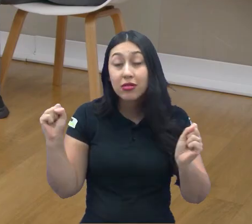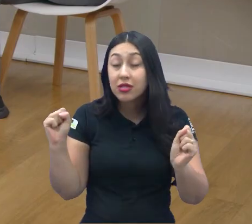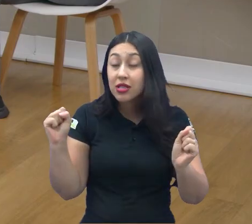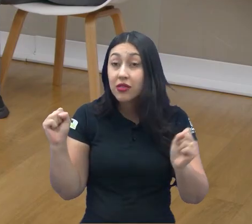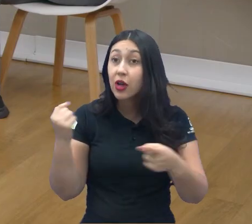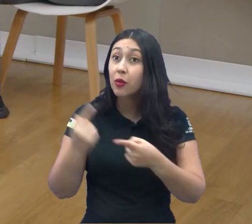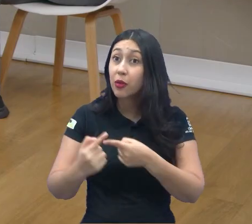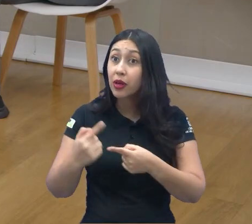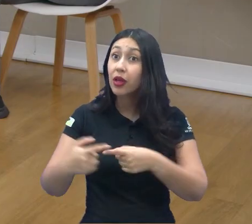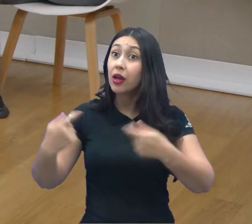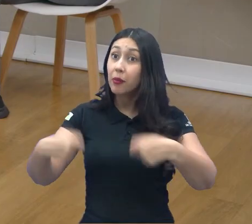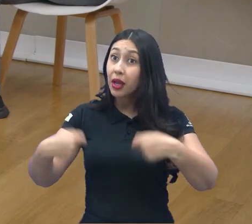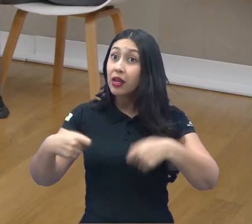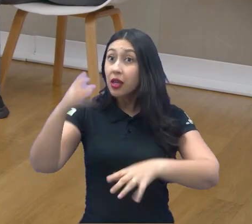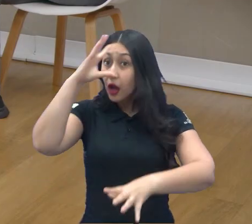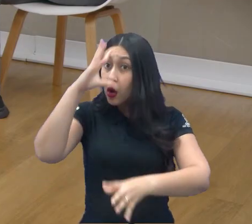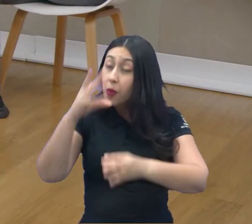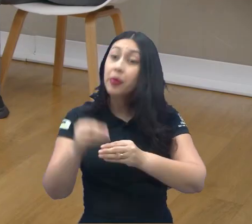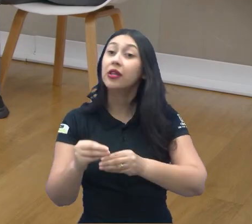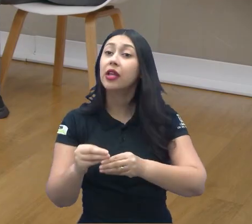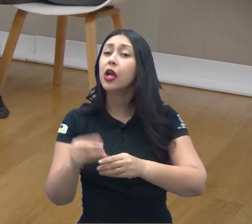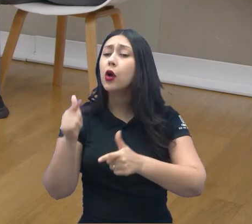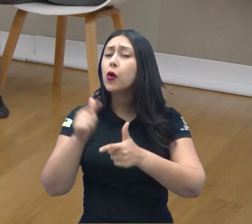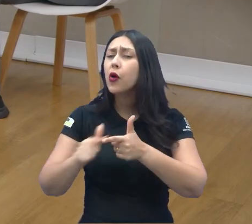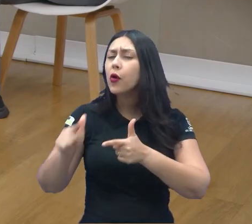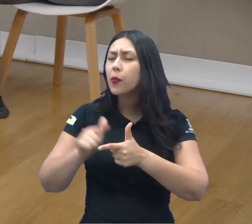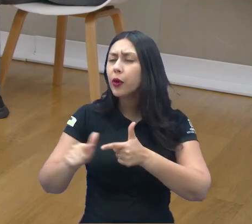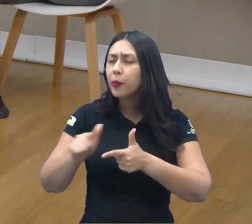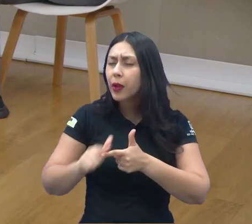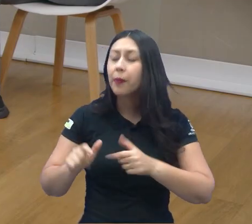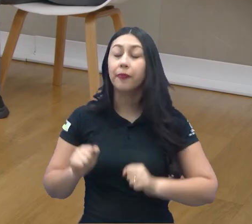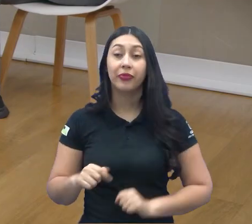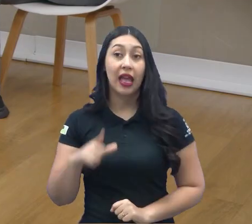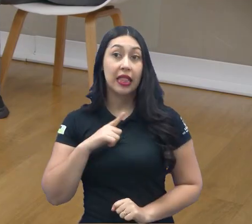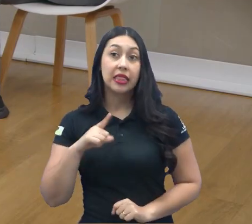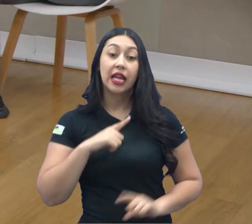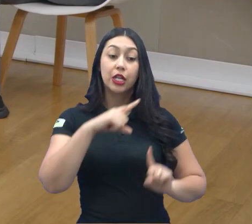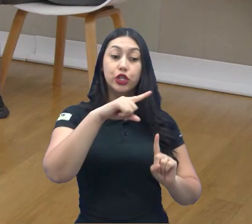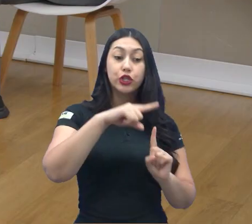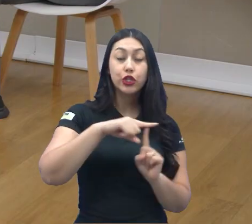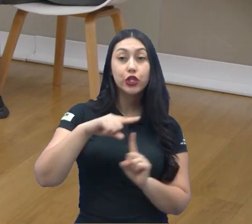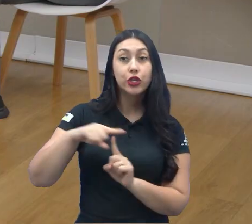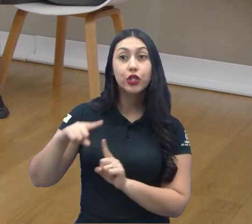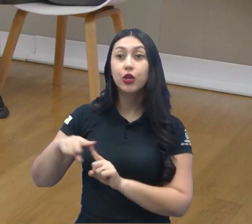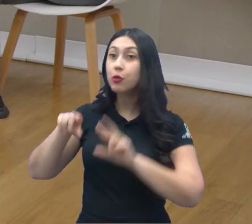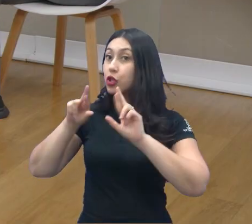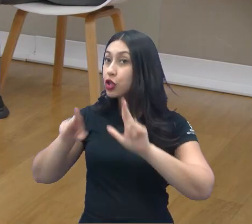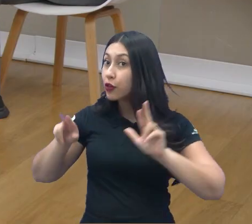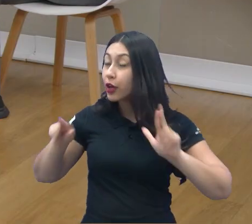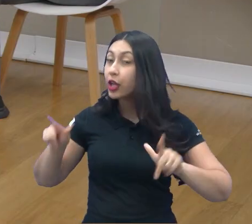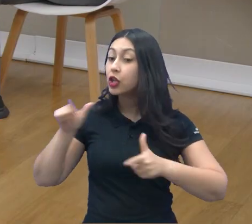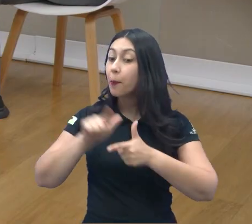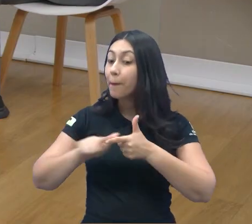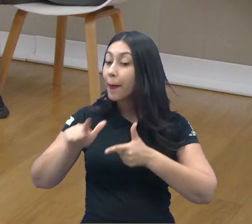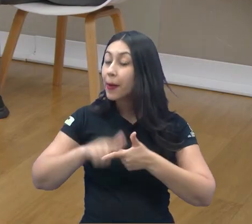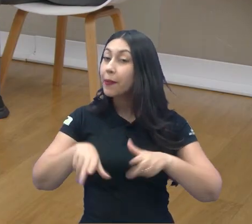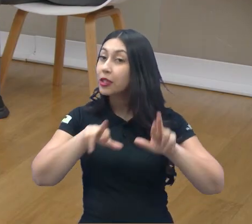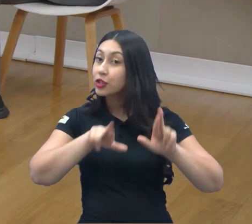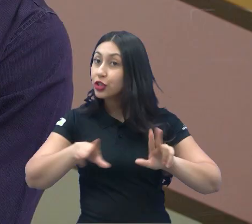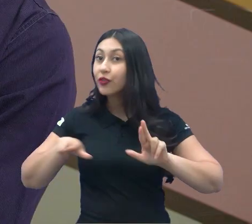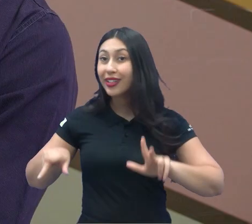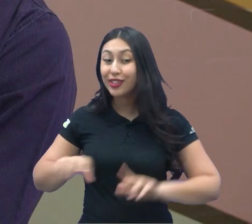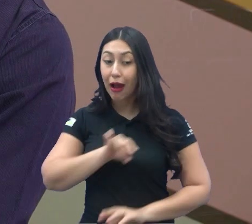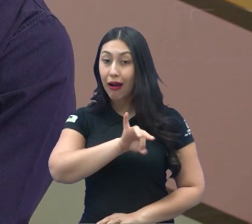está acontecendo. Então, igual eu comentei com você, Gi, existem vários tipos de queda de cabelo, problemas capilares, e para cada problema, um